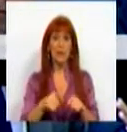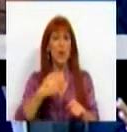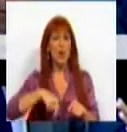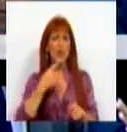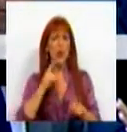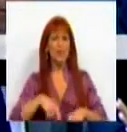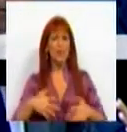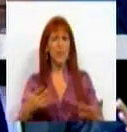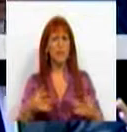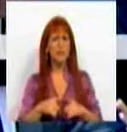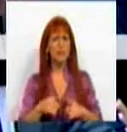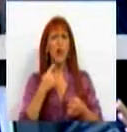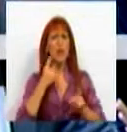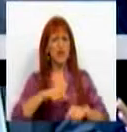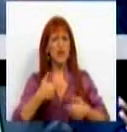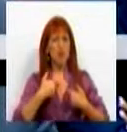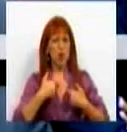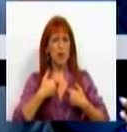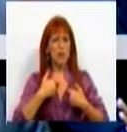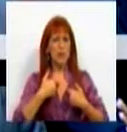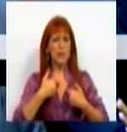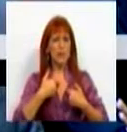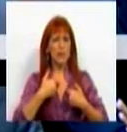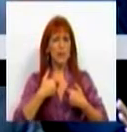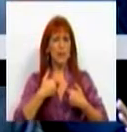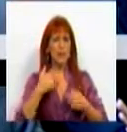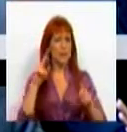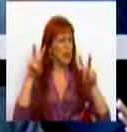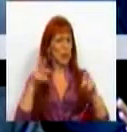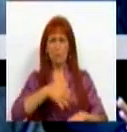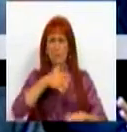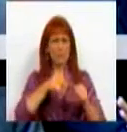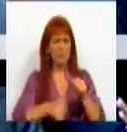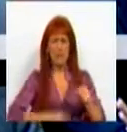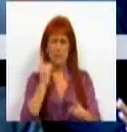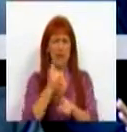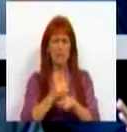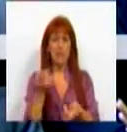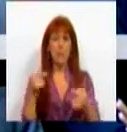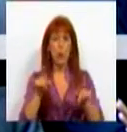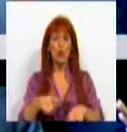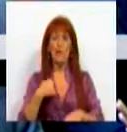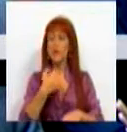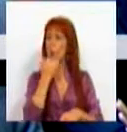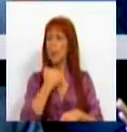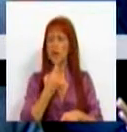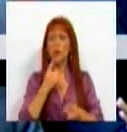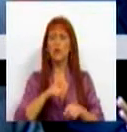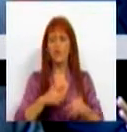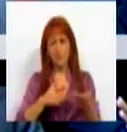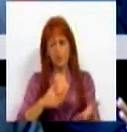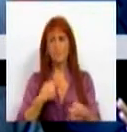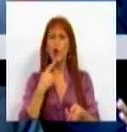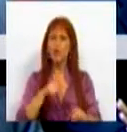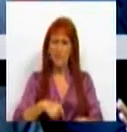nós voltamos mais uma vez ao mesmo discurso, mas mais uma vez terei todo o prazer